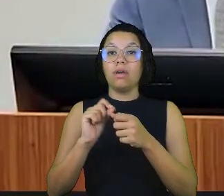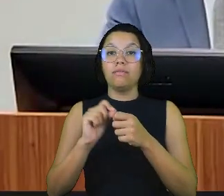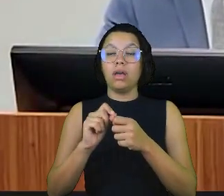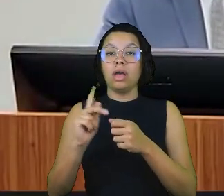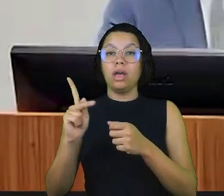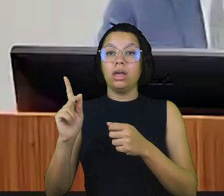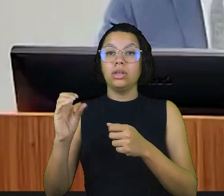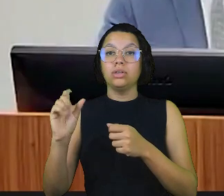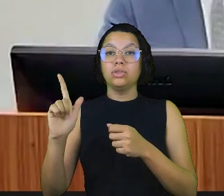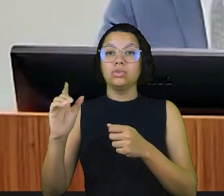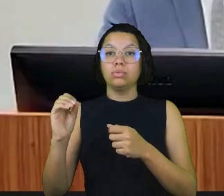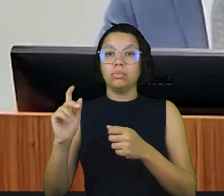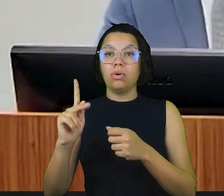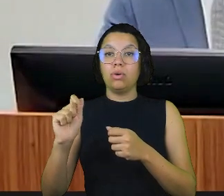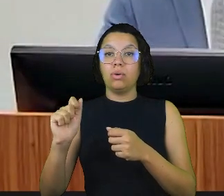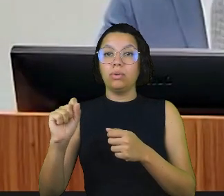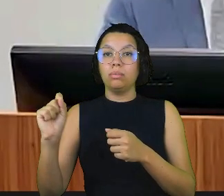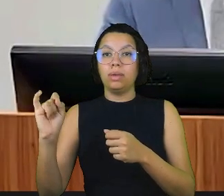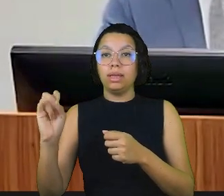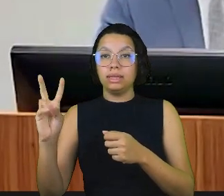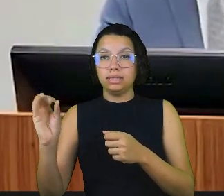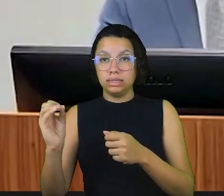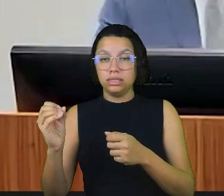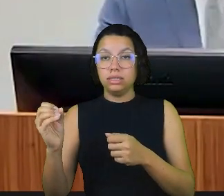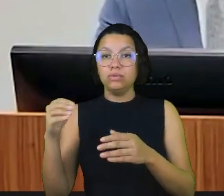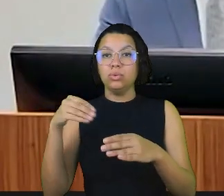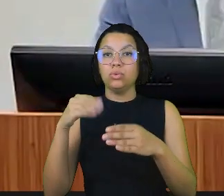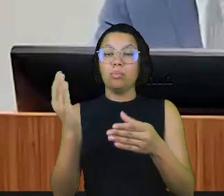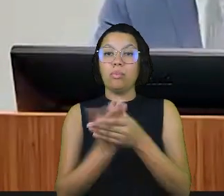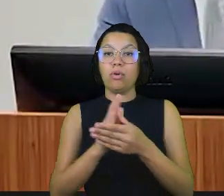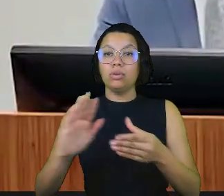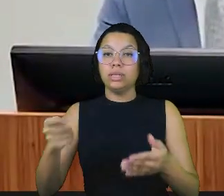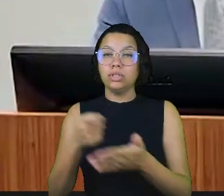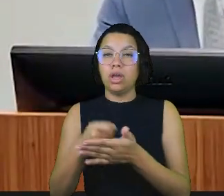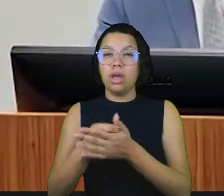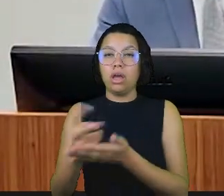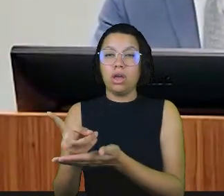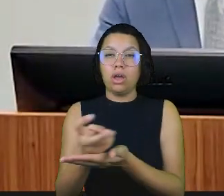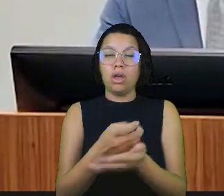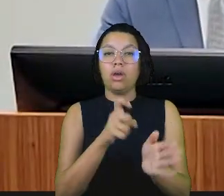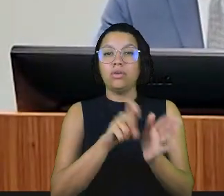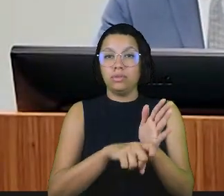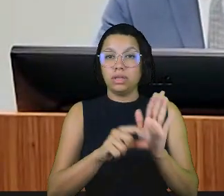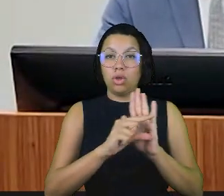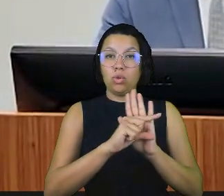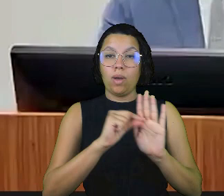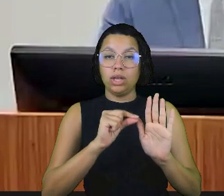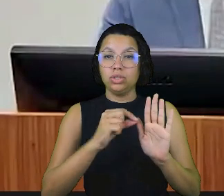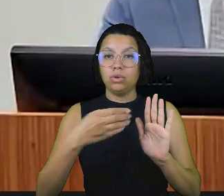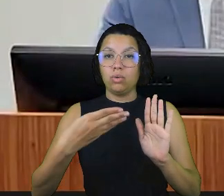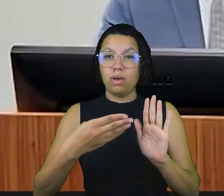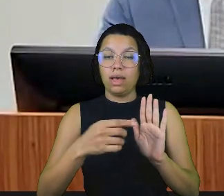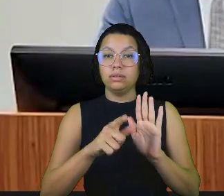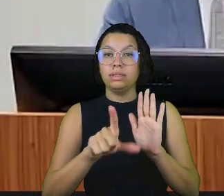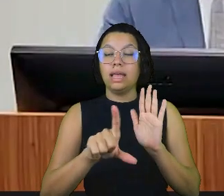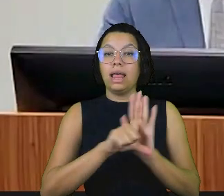passivo do processo de execução fiscal se dá à luz do artigo 4º da